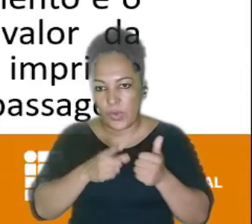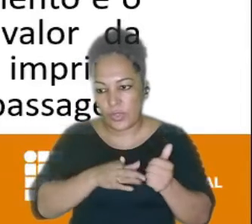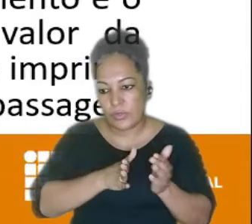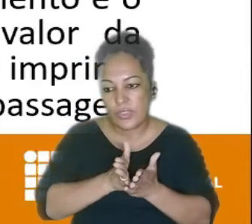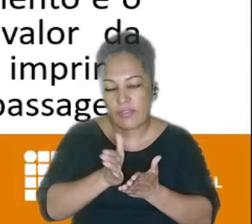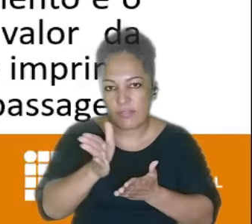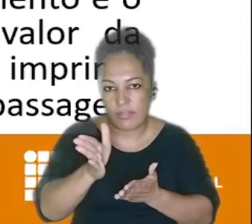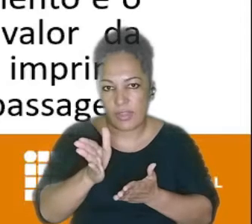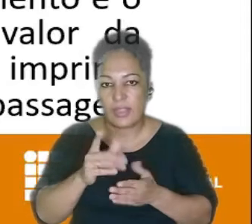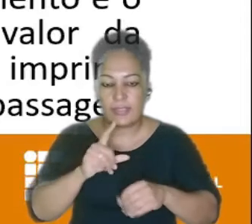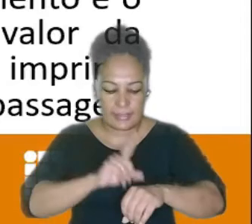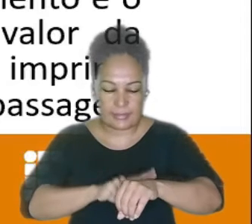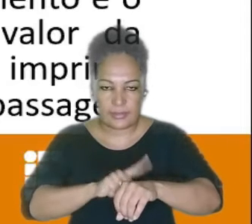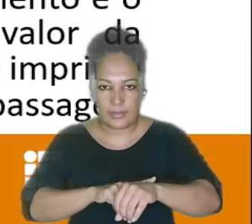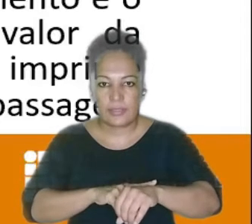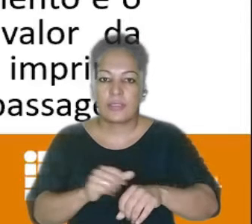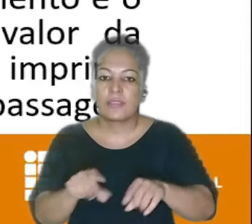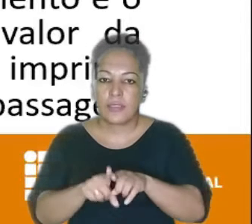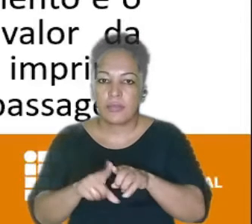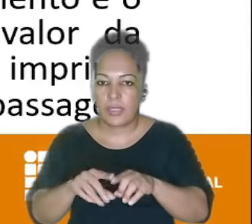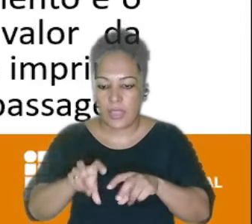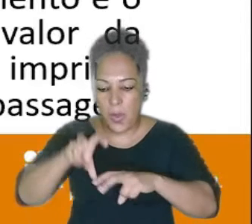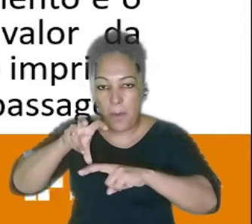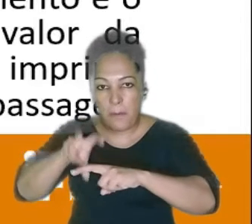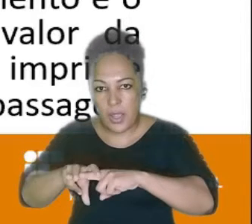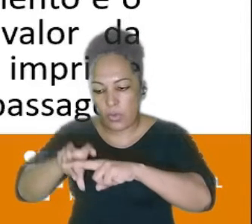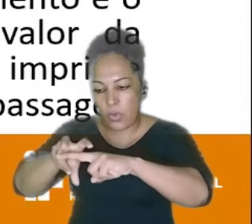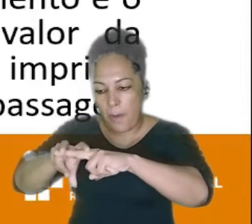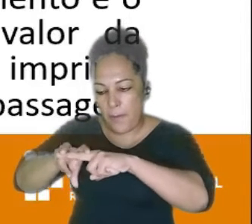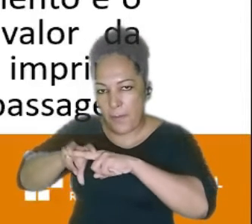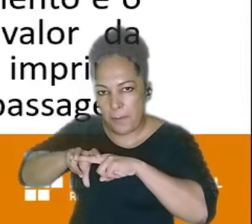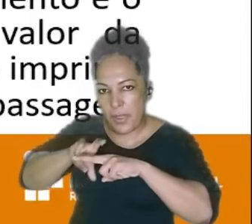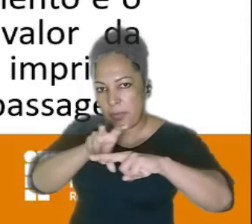fazer esse trajeto, esse trecho, e esse ônibus tem poltronas, e essas poltronas